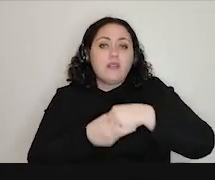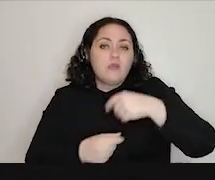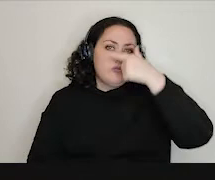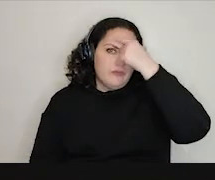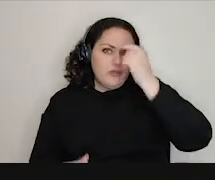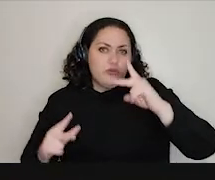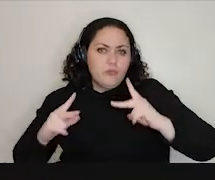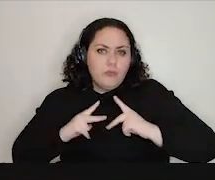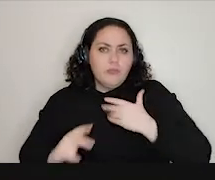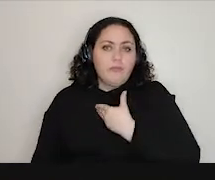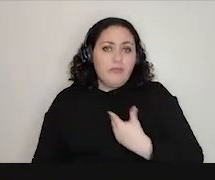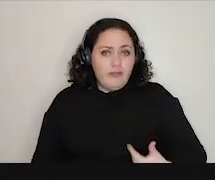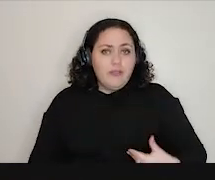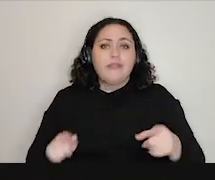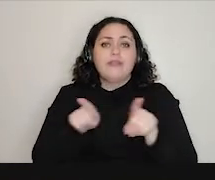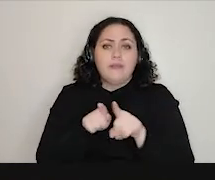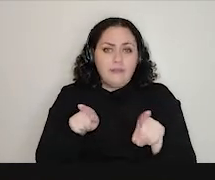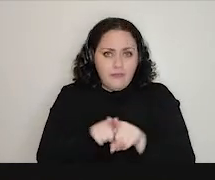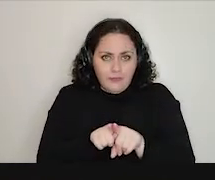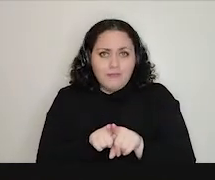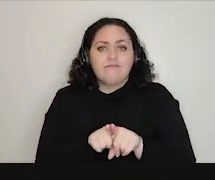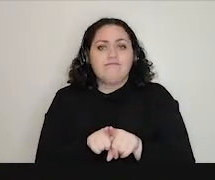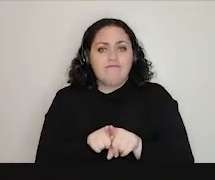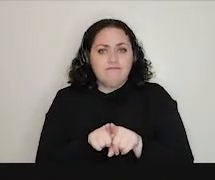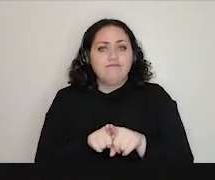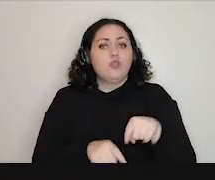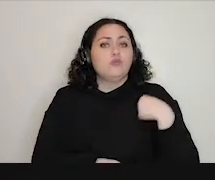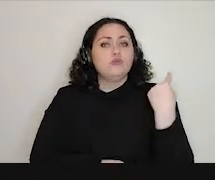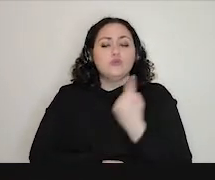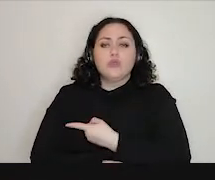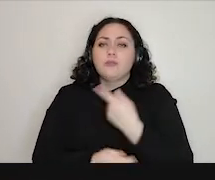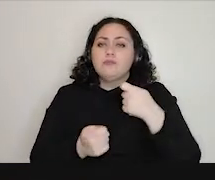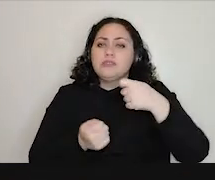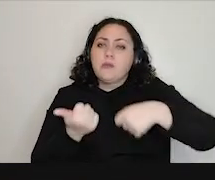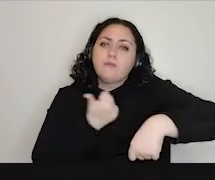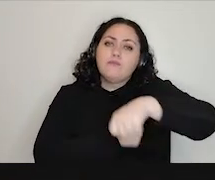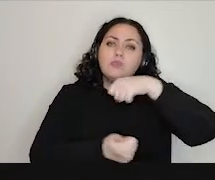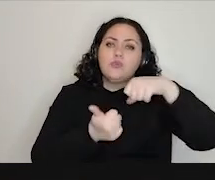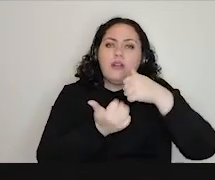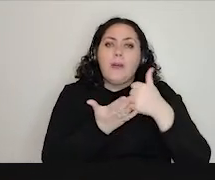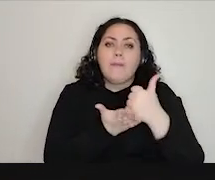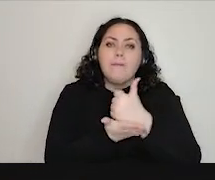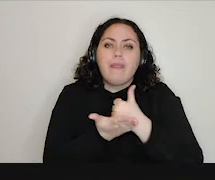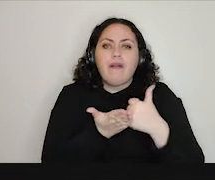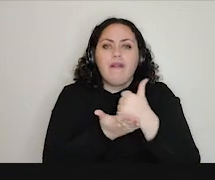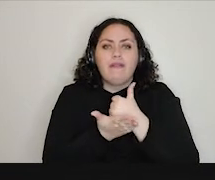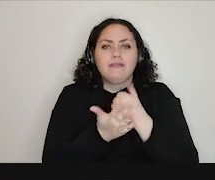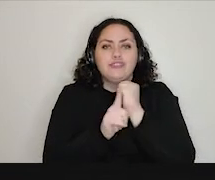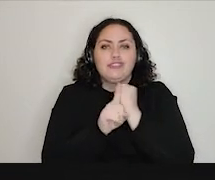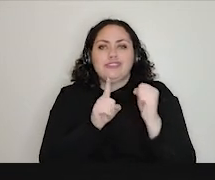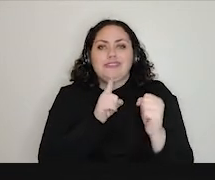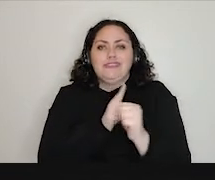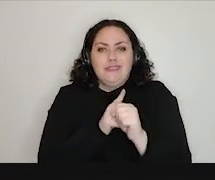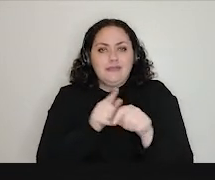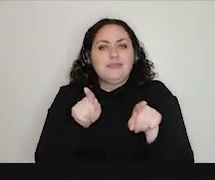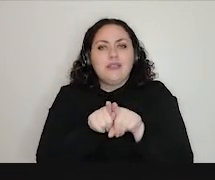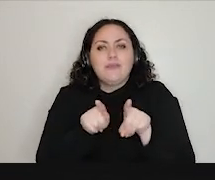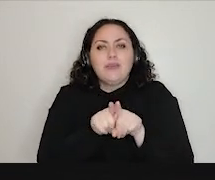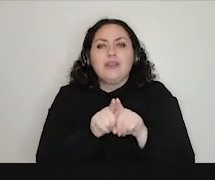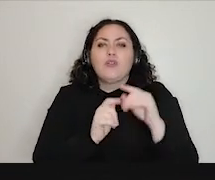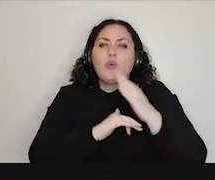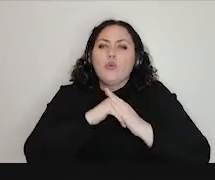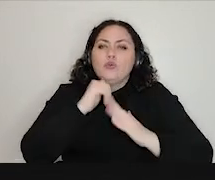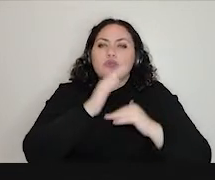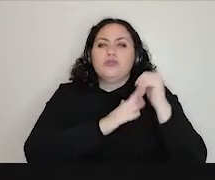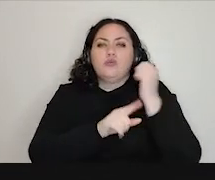gente precisa mudar o alicerce, né, da construção social, da educação cultural no nosso